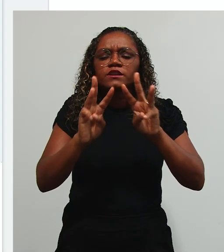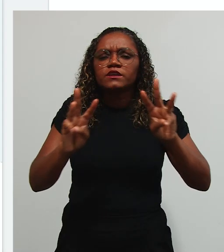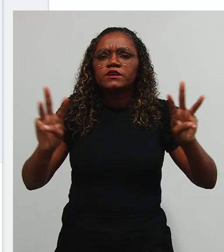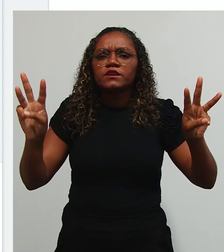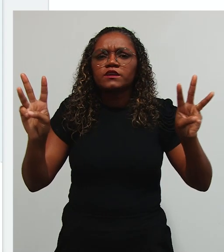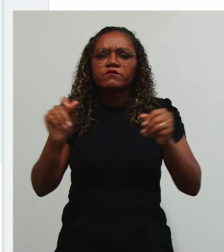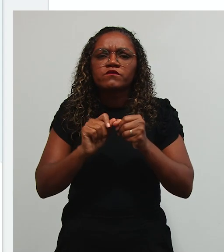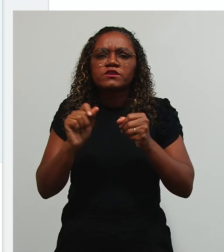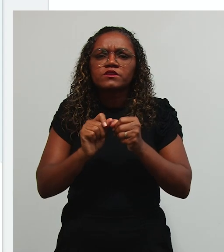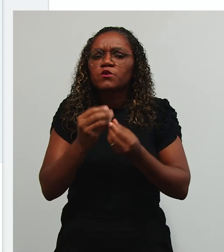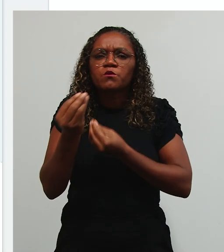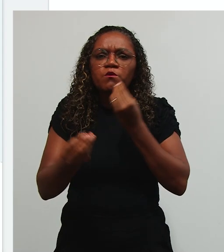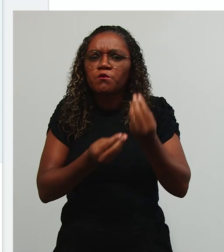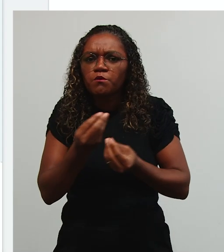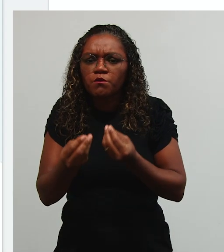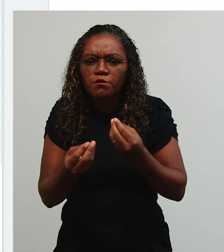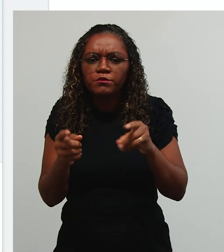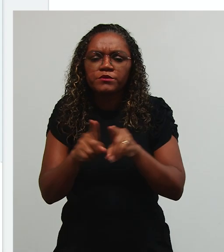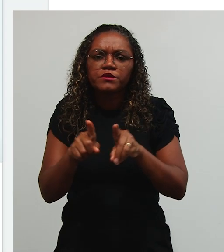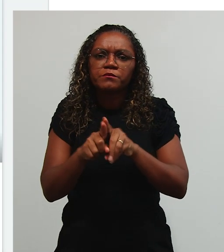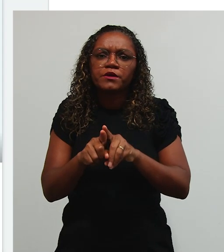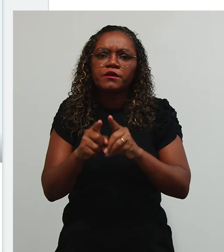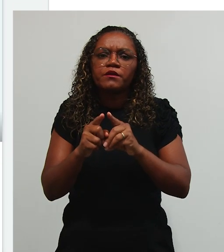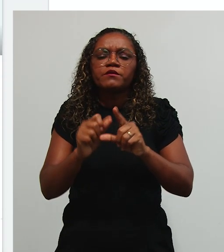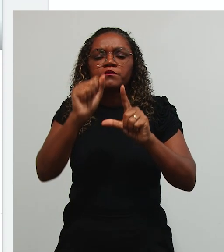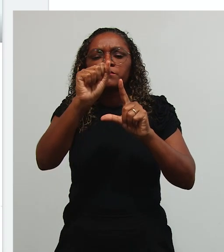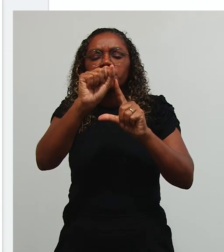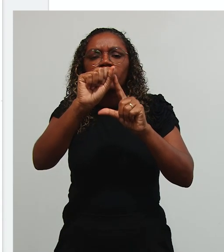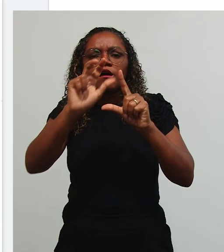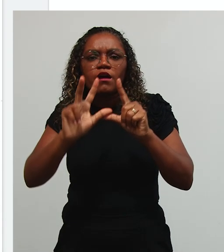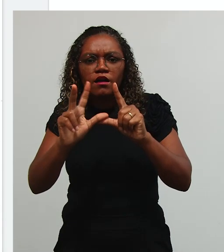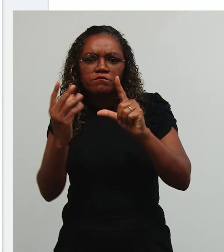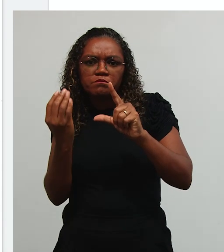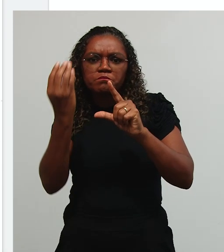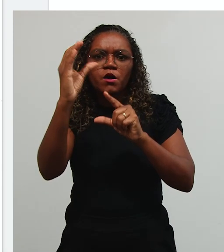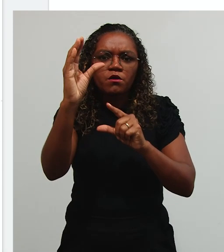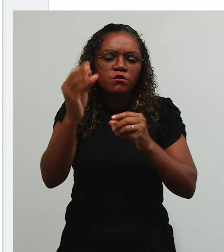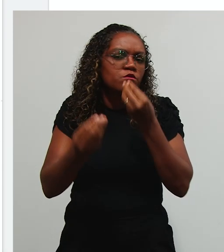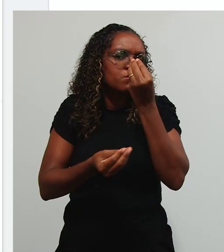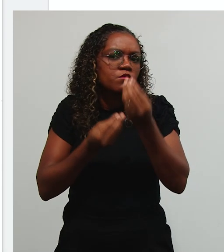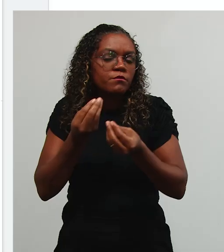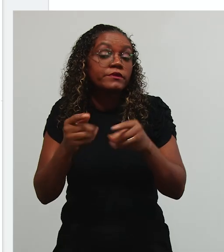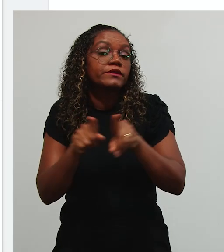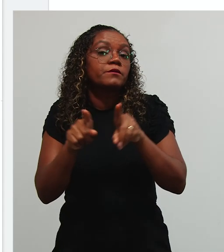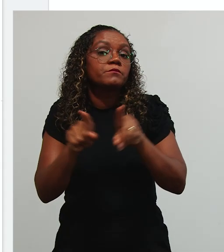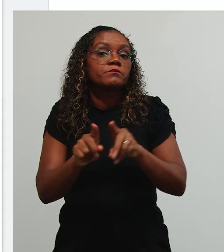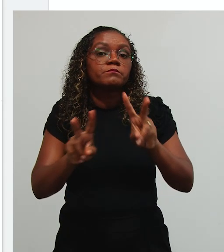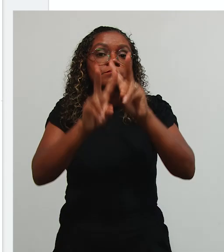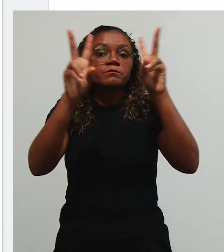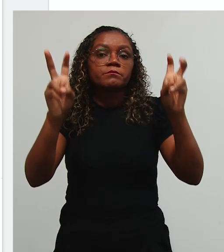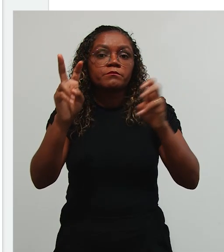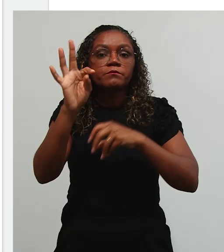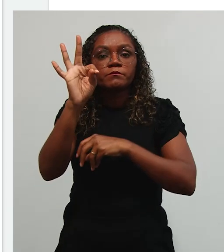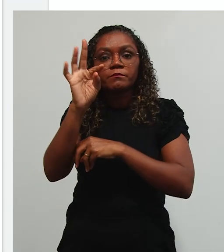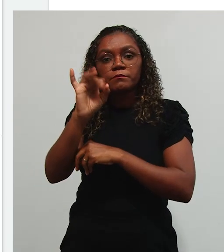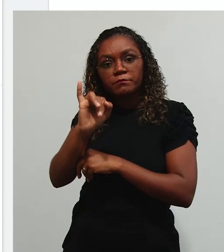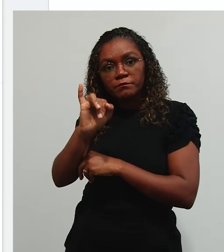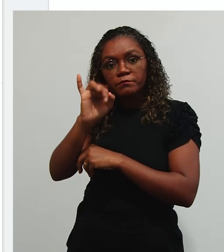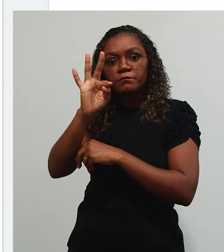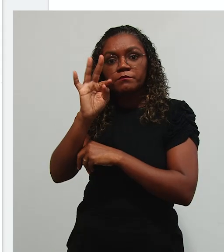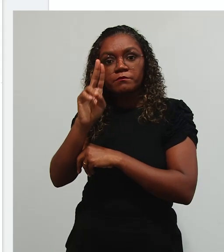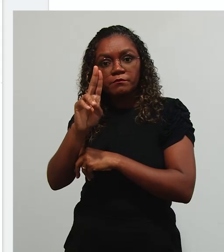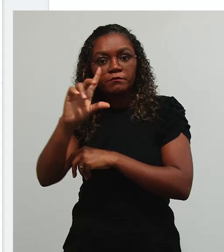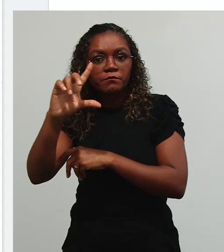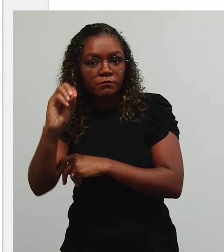você publicar lá no fórum dentro do AVA, já colocamos o título, lembrando sempre que é em caixa alta,